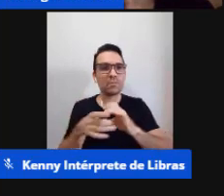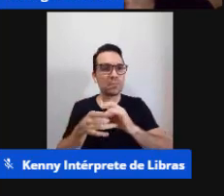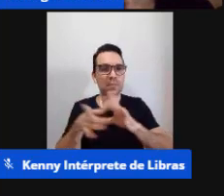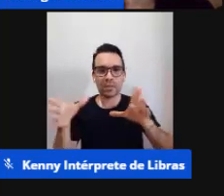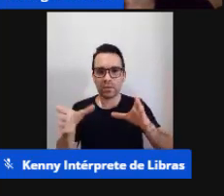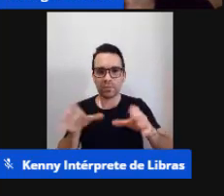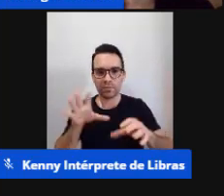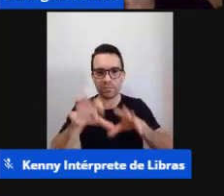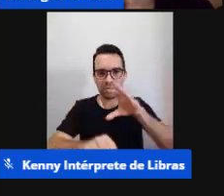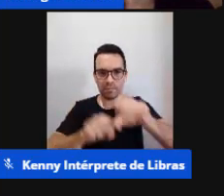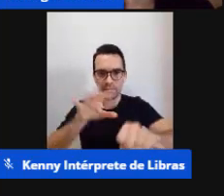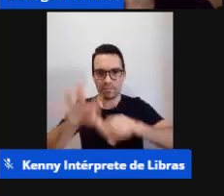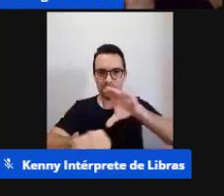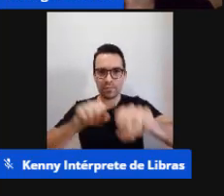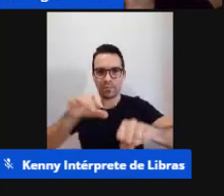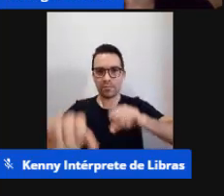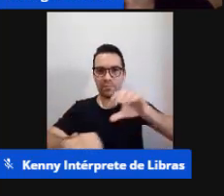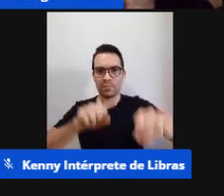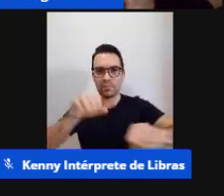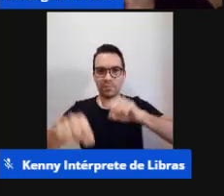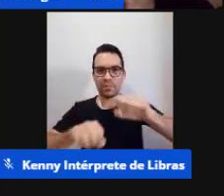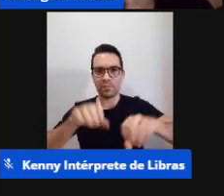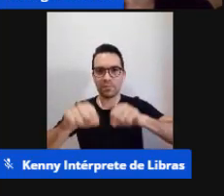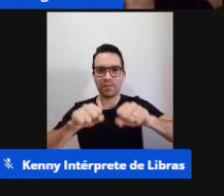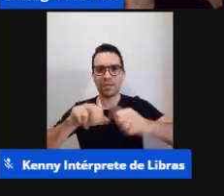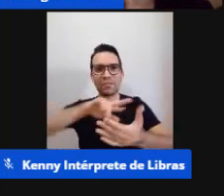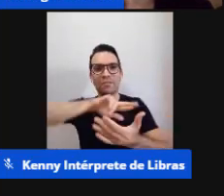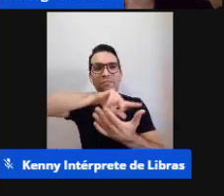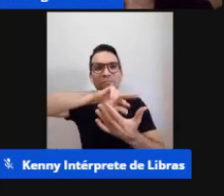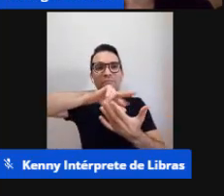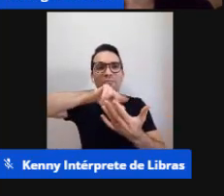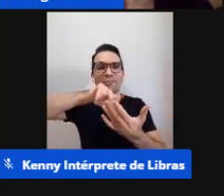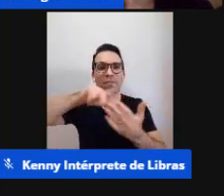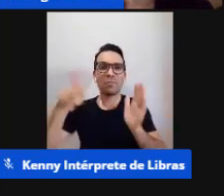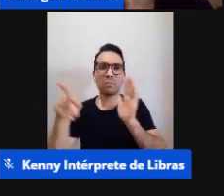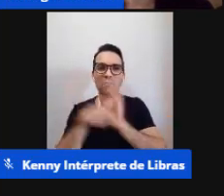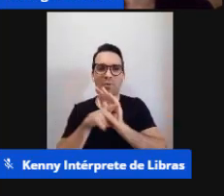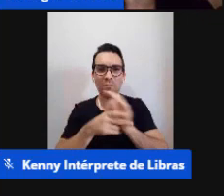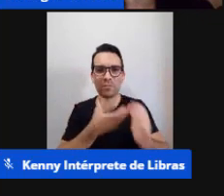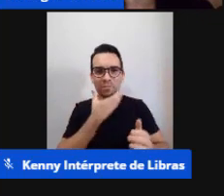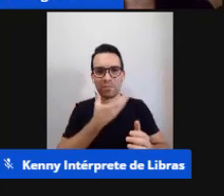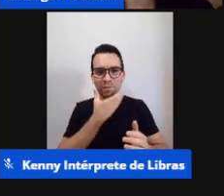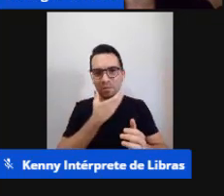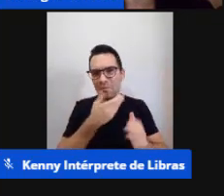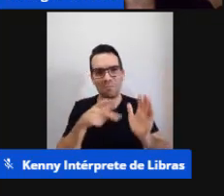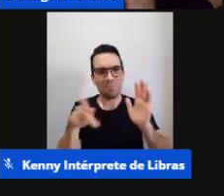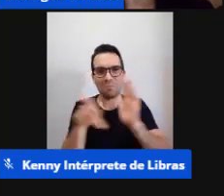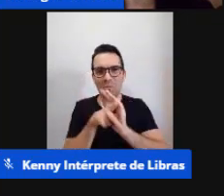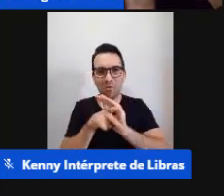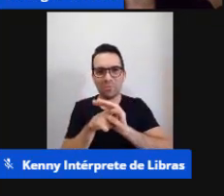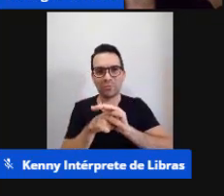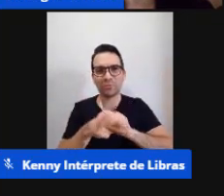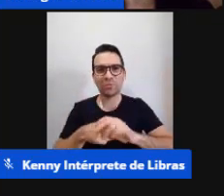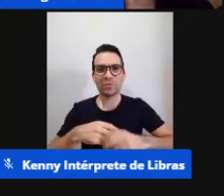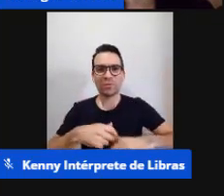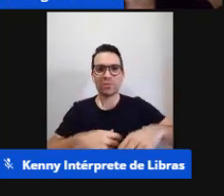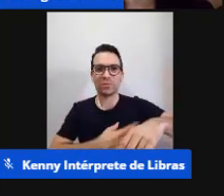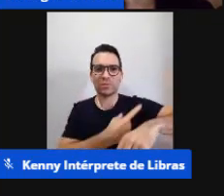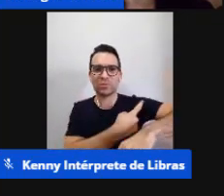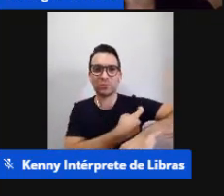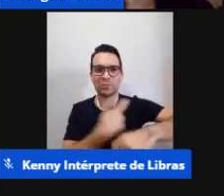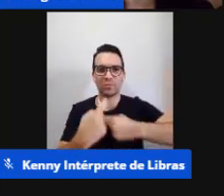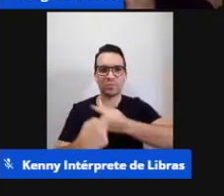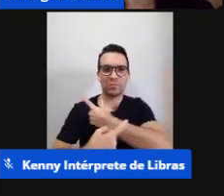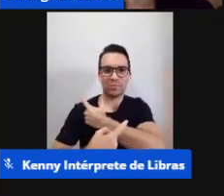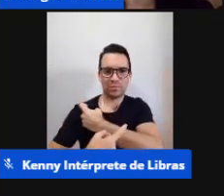quiser. Coloquei aqui bolinha de árvore de Natal, bolinha do Rolon, também algumas